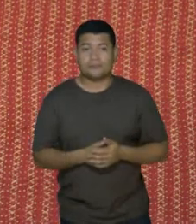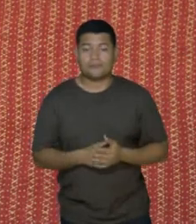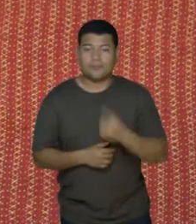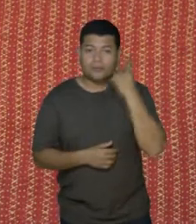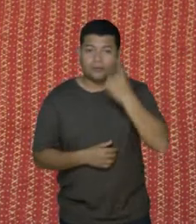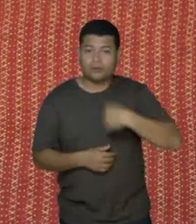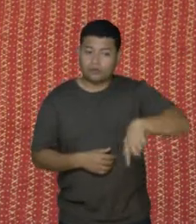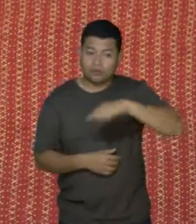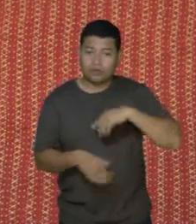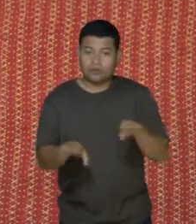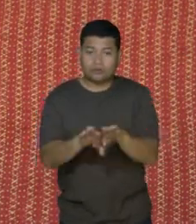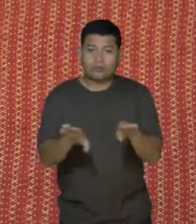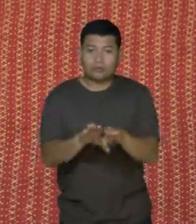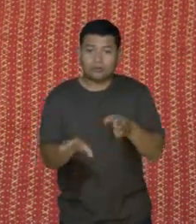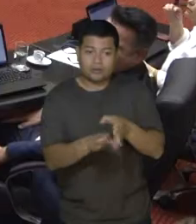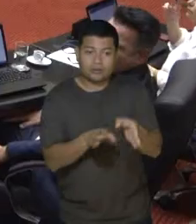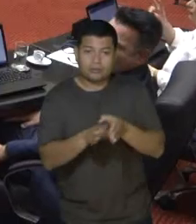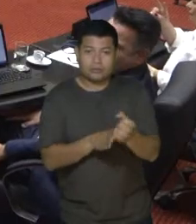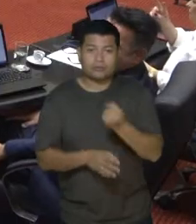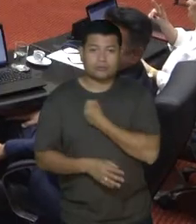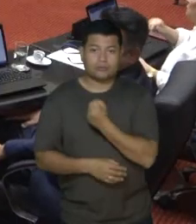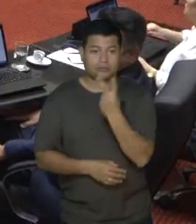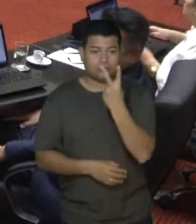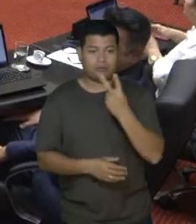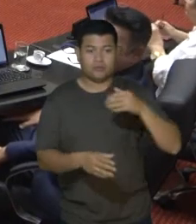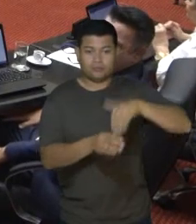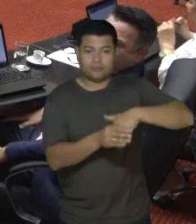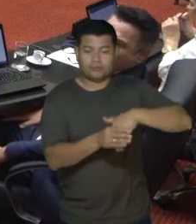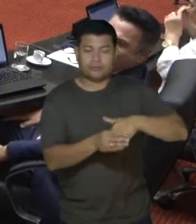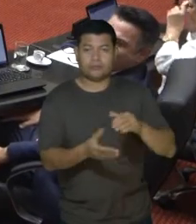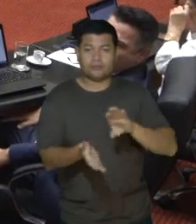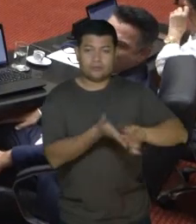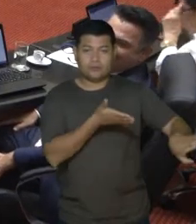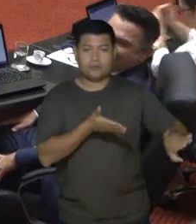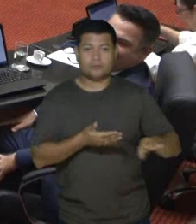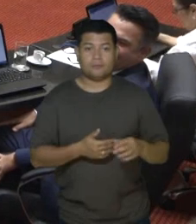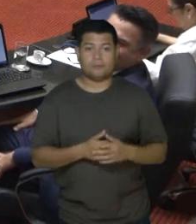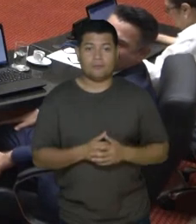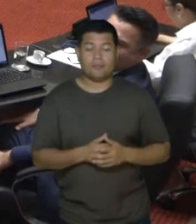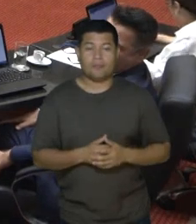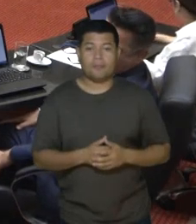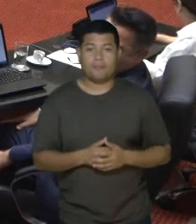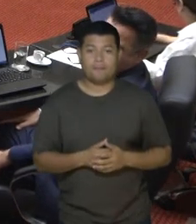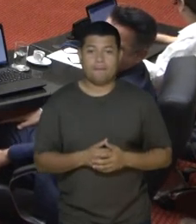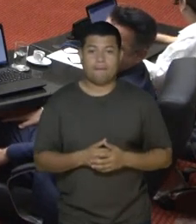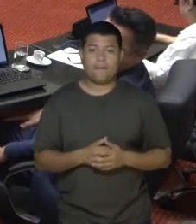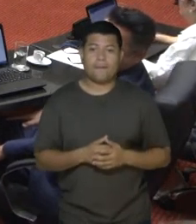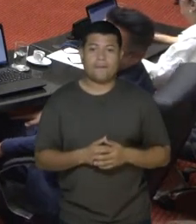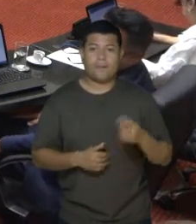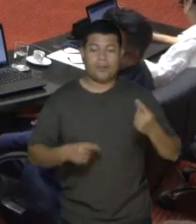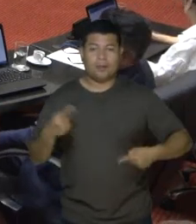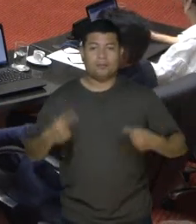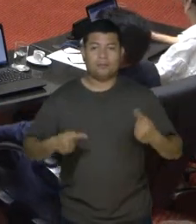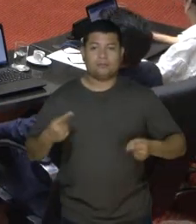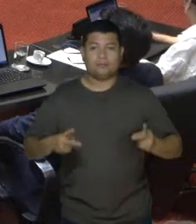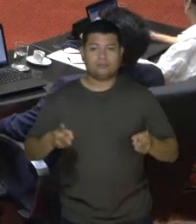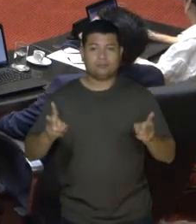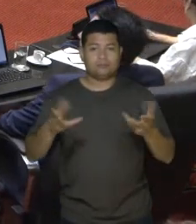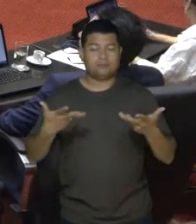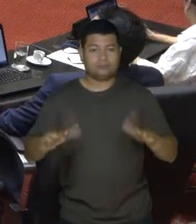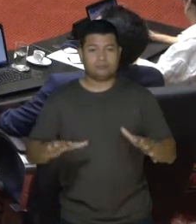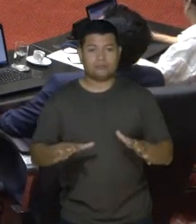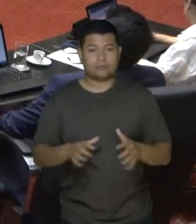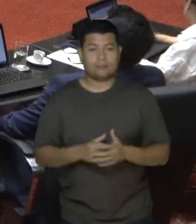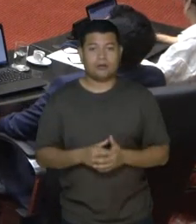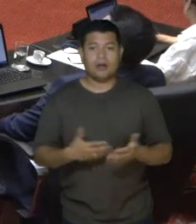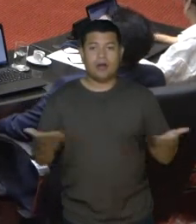também encaminhamos voto 2. Não havendo mais quem queira discutir, peço que seja aberto o